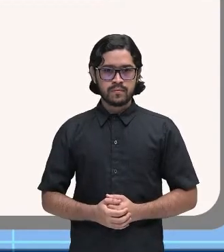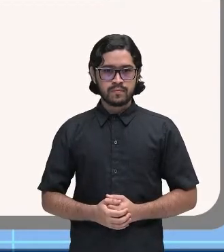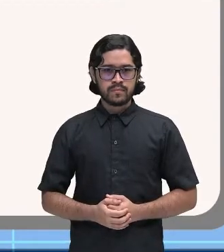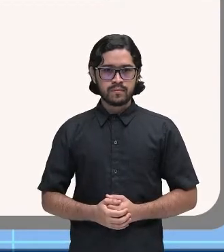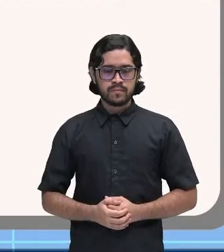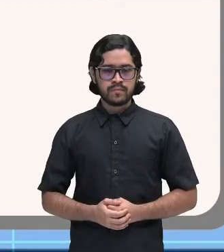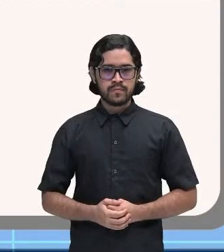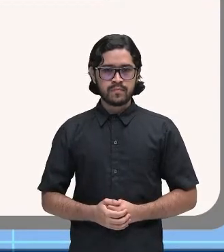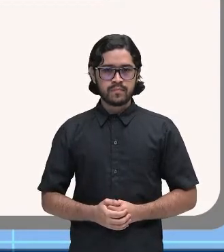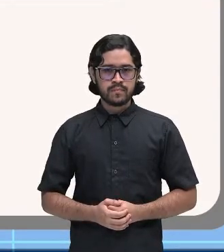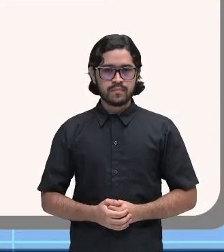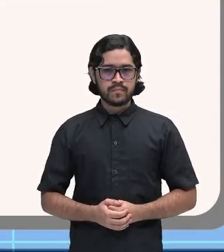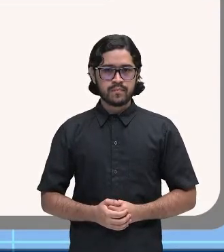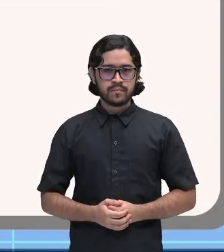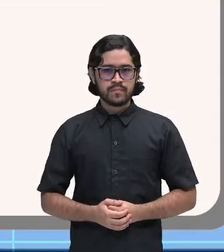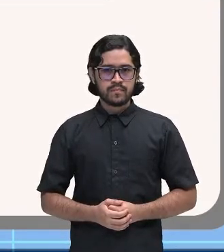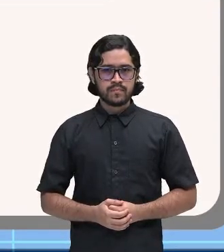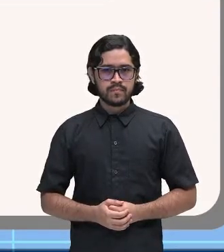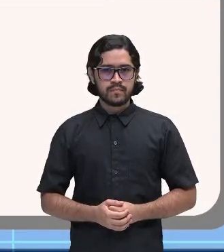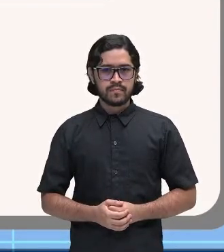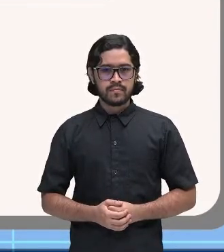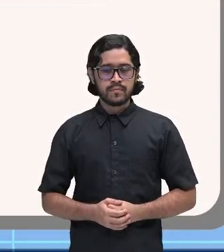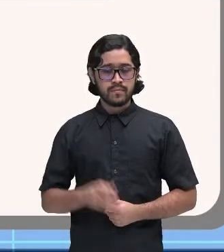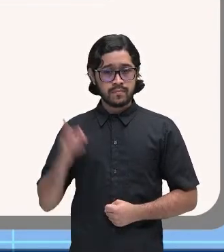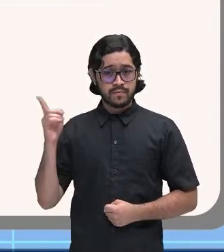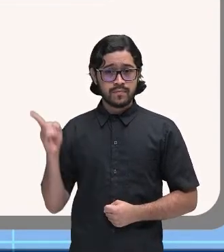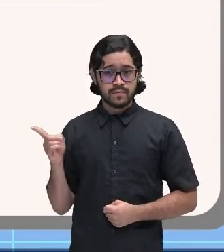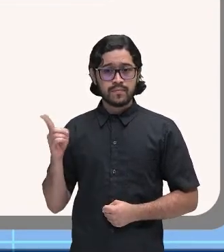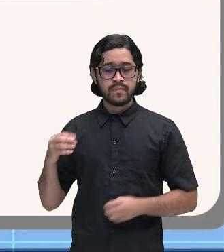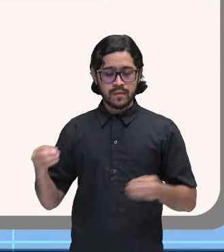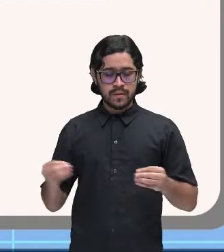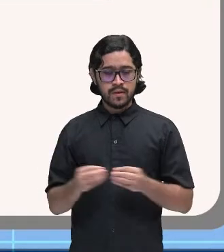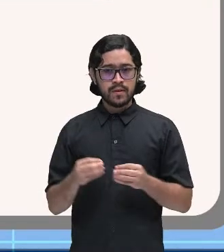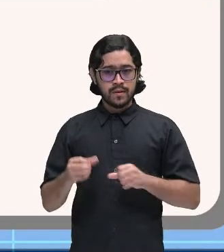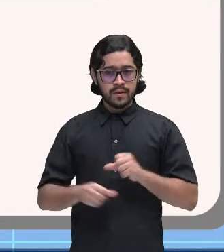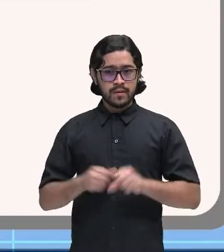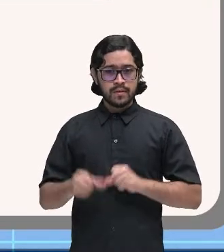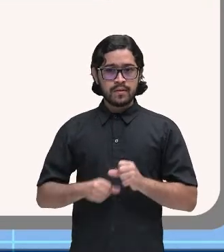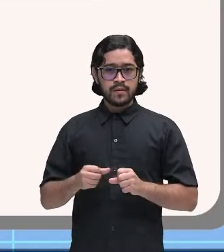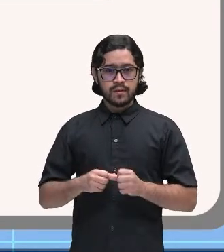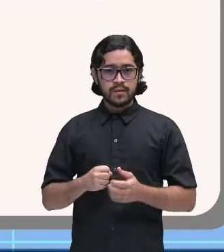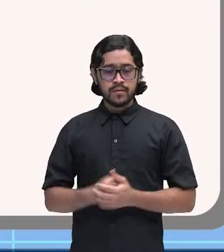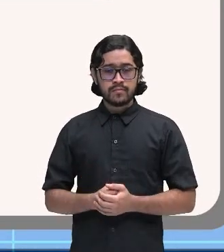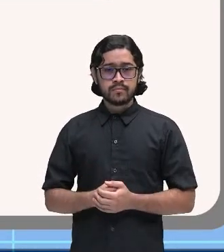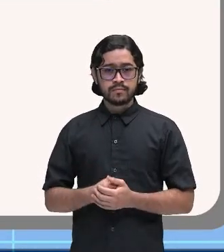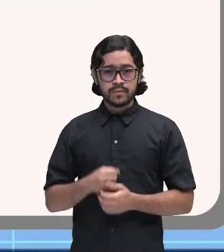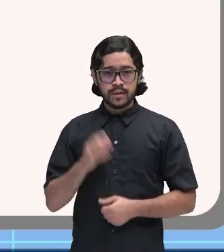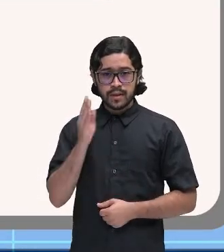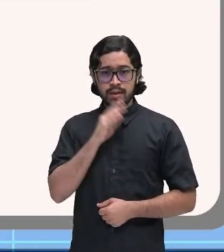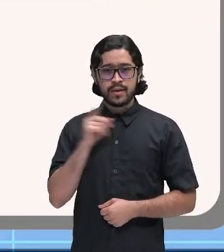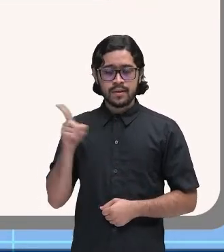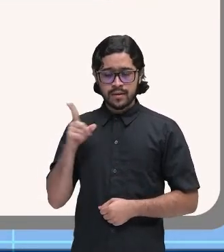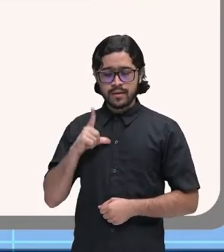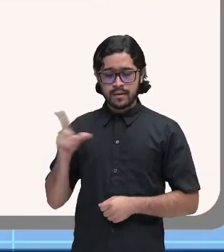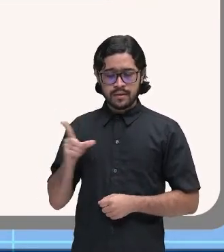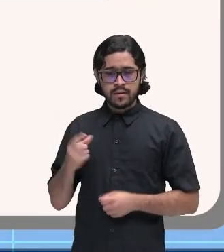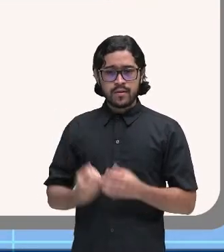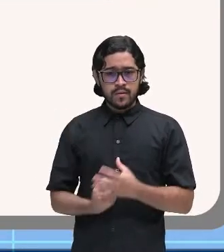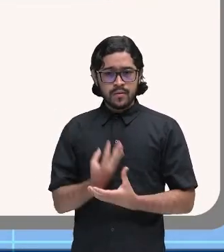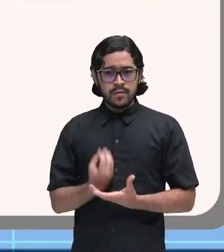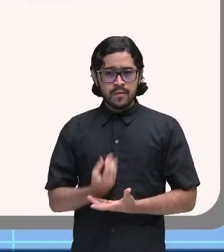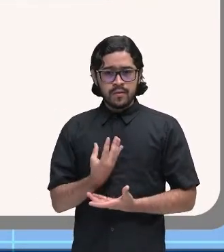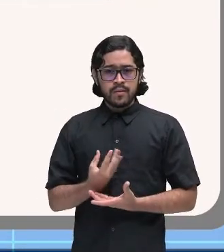oligopeptidase e a lipase entérica. Gente, essas enzimas, elas são secretadas, são